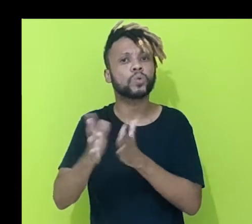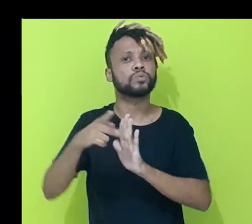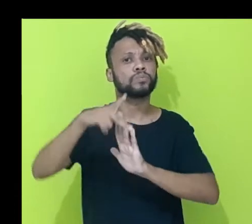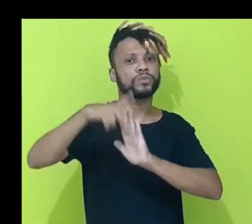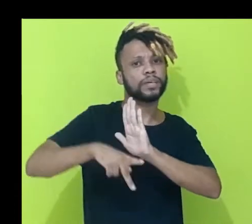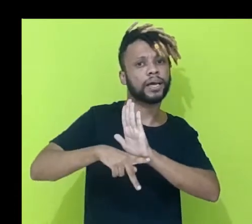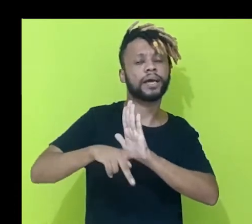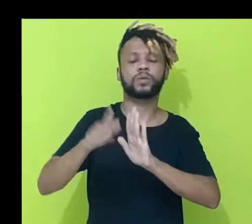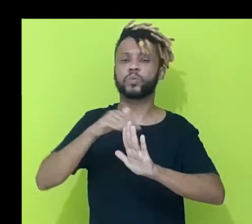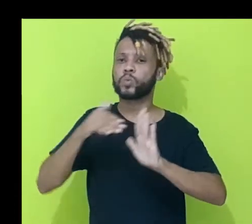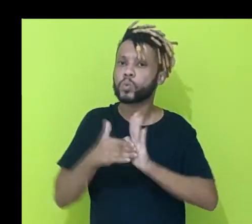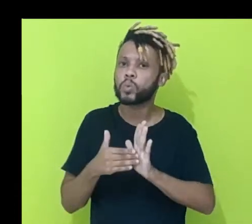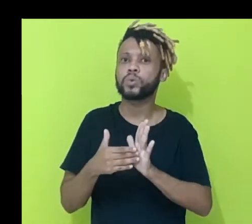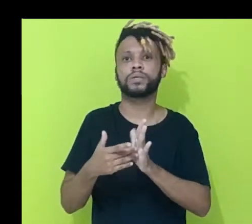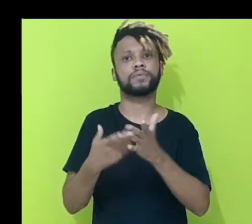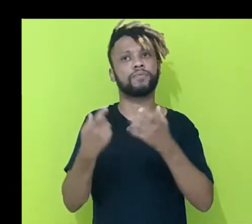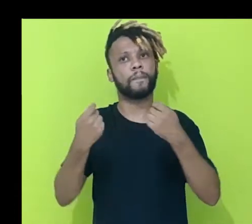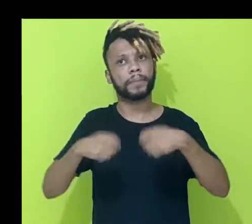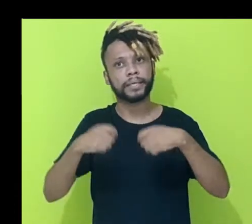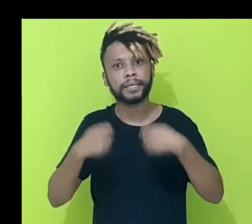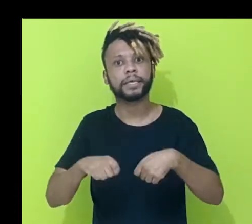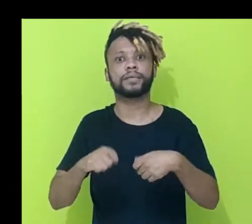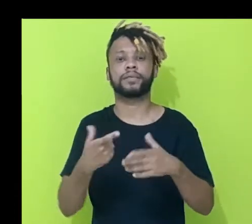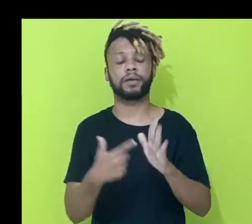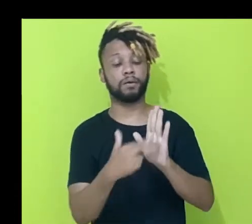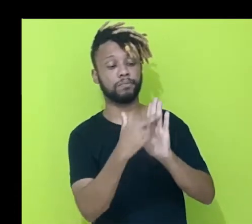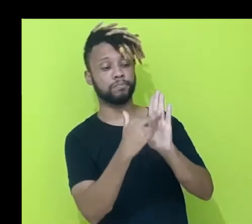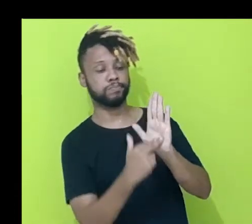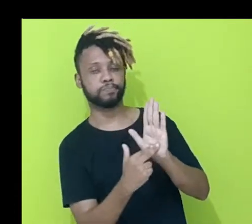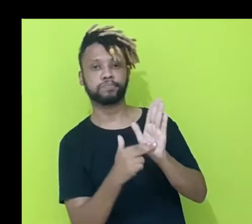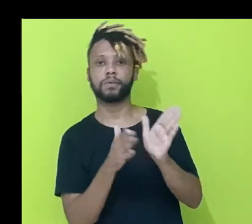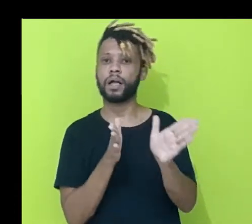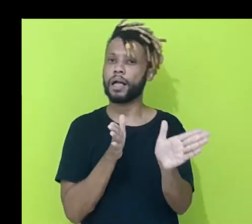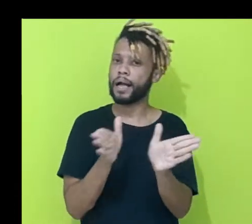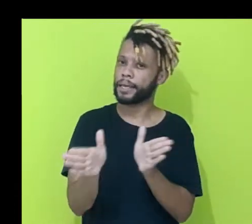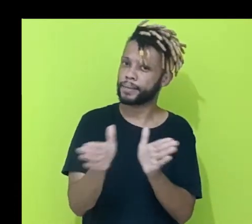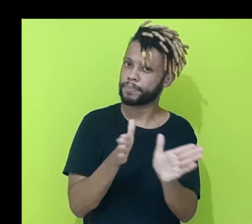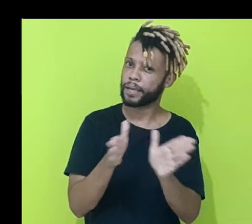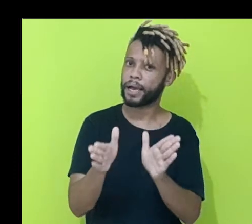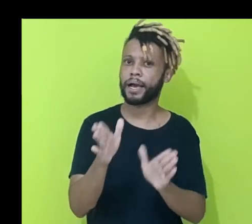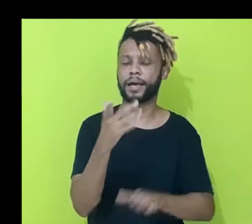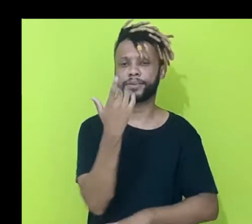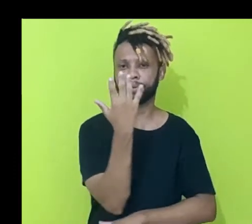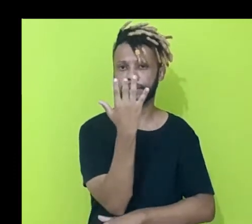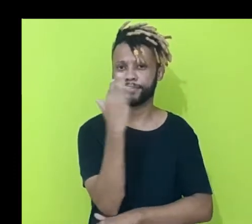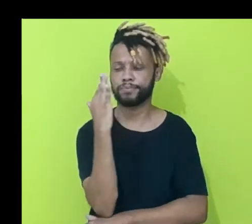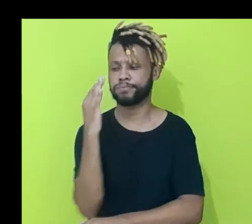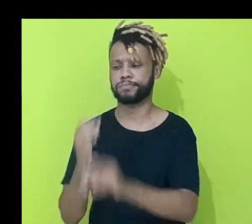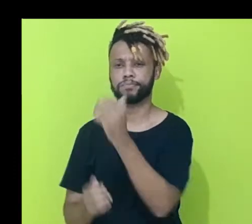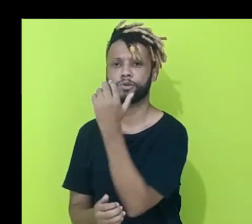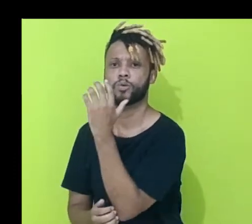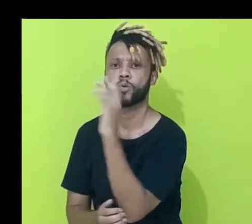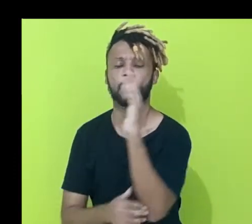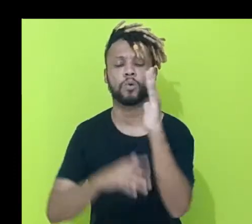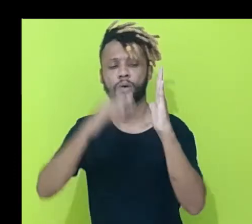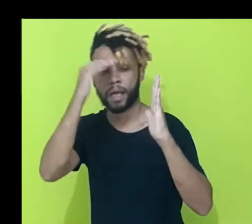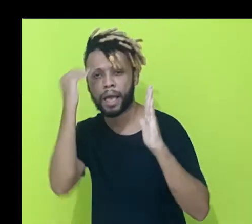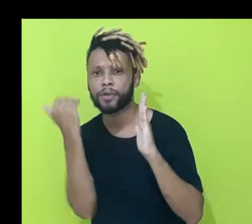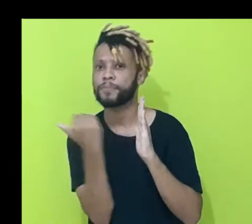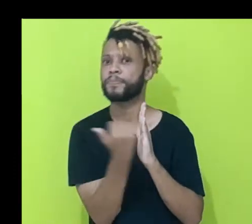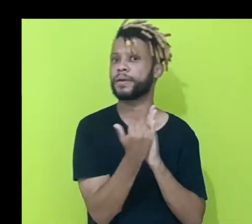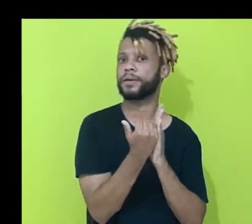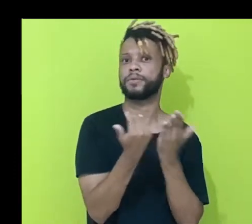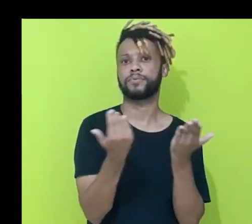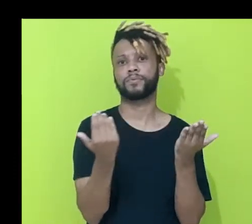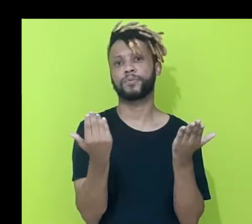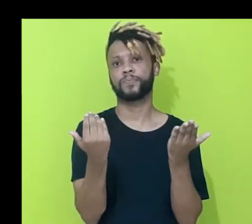para o cumprimento das contrapartidas, acessibilidade, questões com respeito ao meio ambiente, né? Além